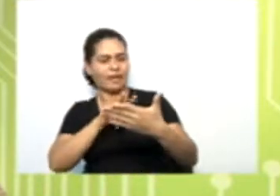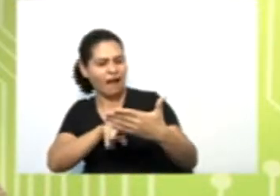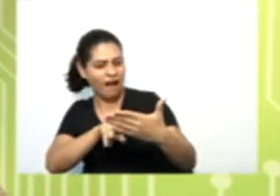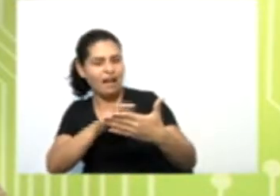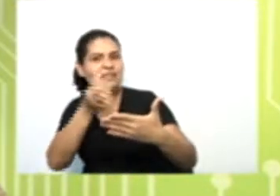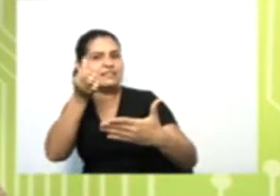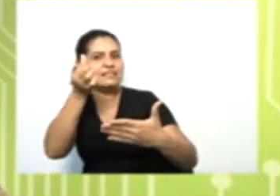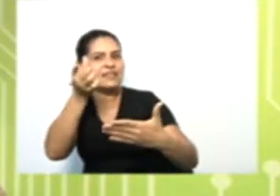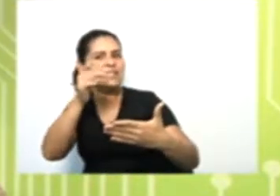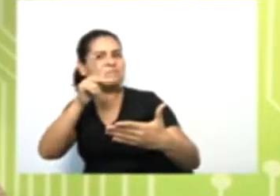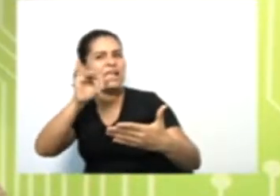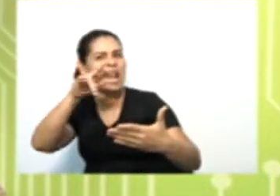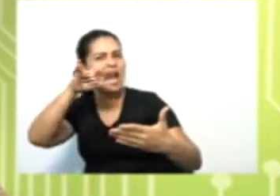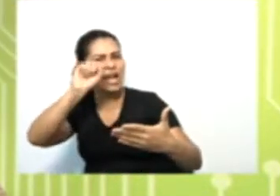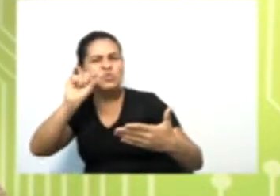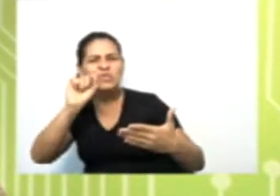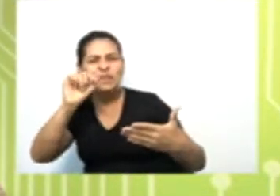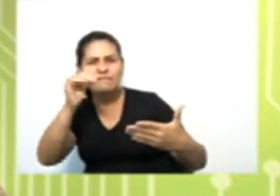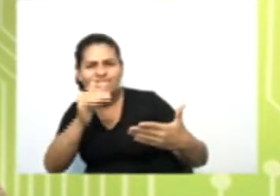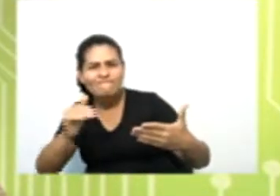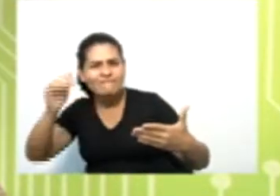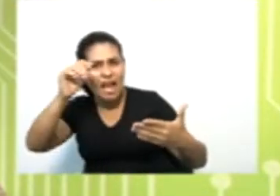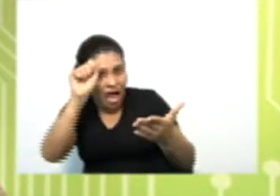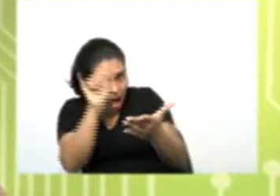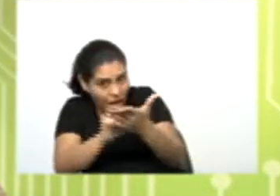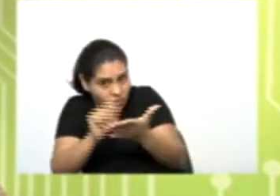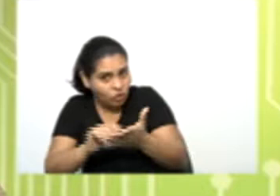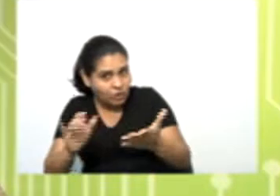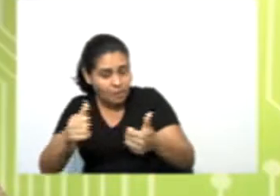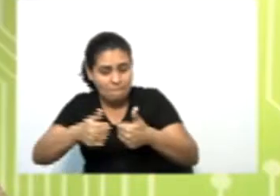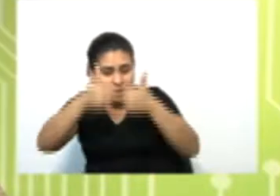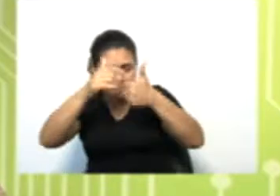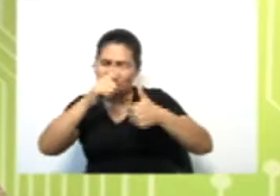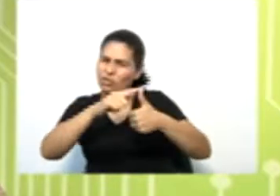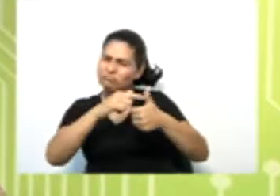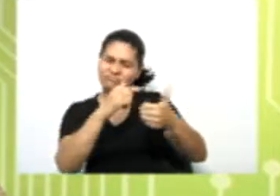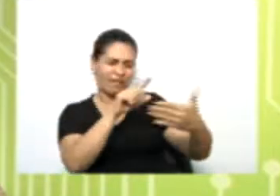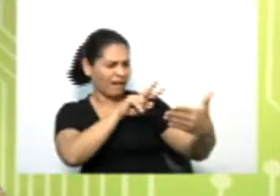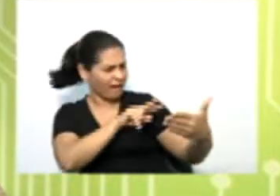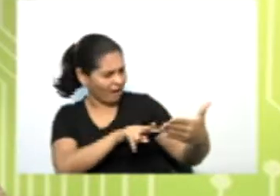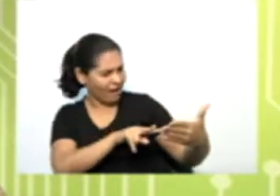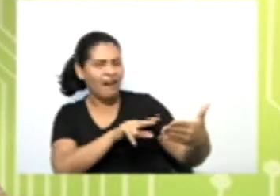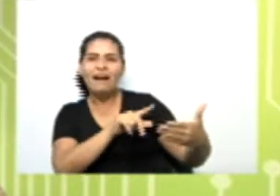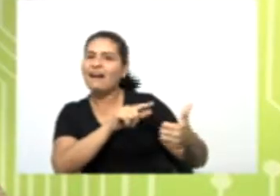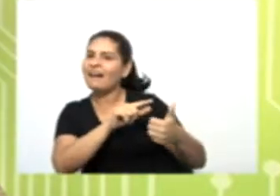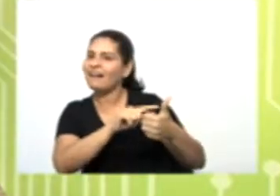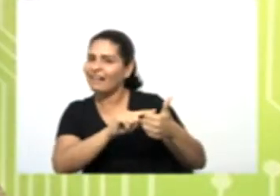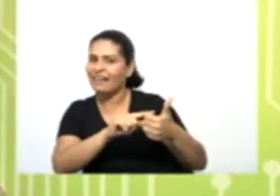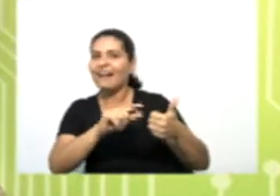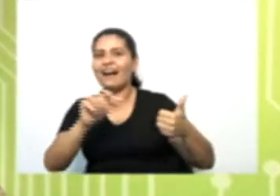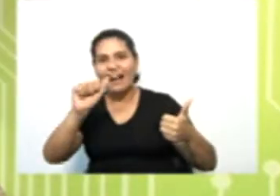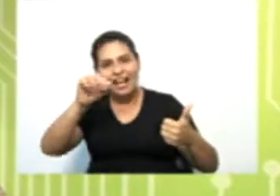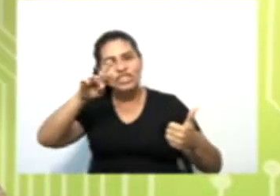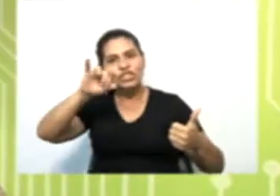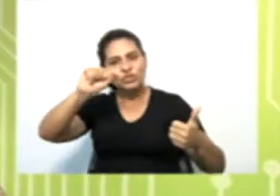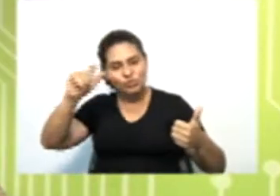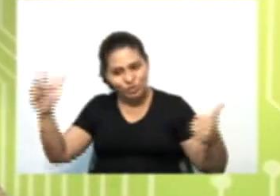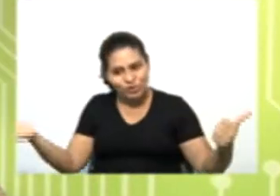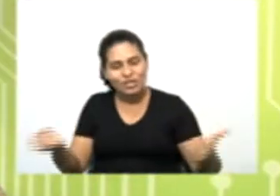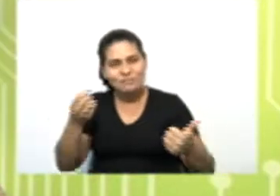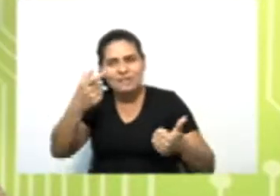6 pilares. Eu vou dizer para você agora, para você anotar aí. O primeiro pilar diz o quê? Ah, tá aqui. Atitude de